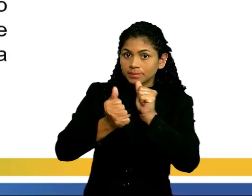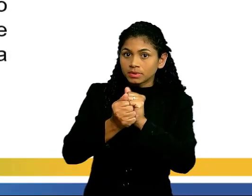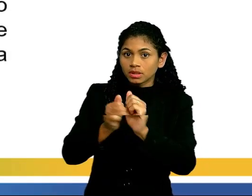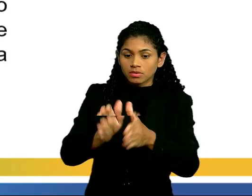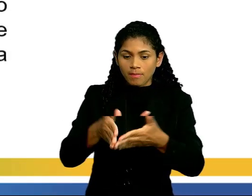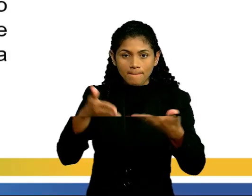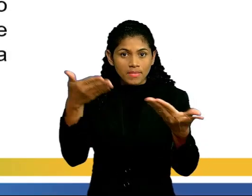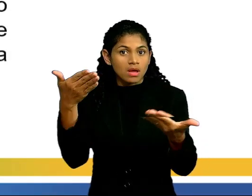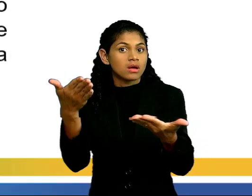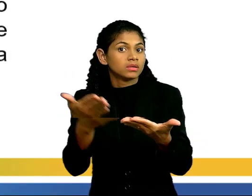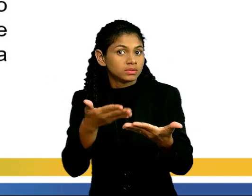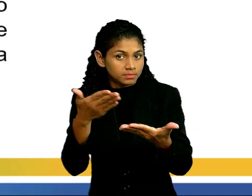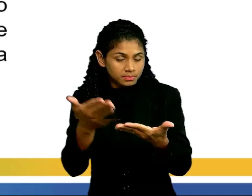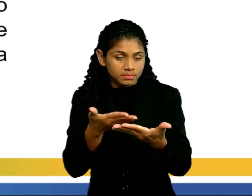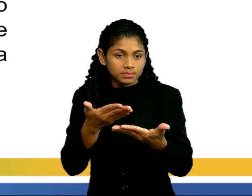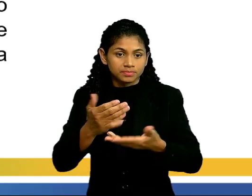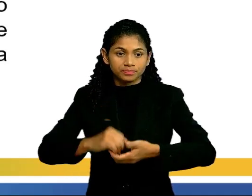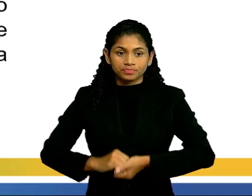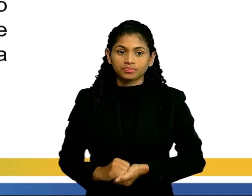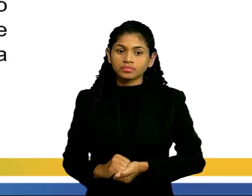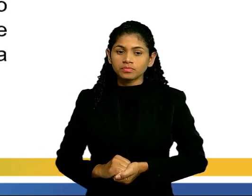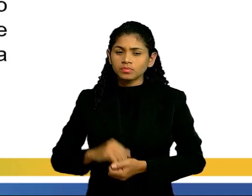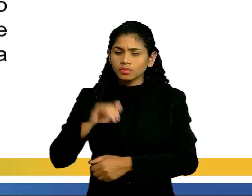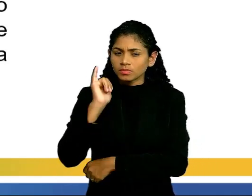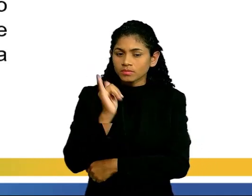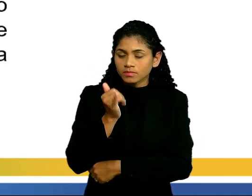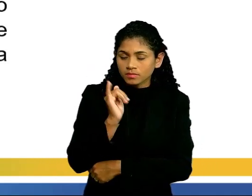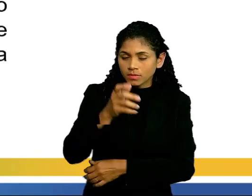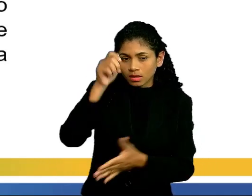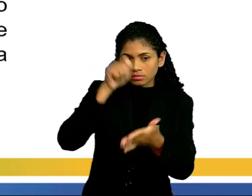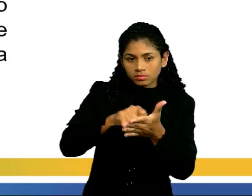Os relatos foram escritos entre 15 de julho de